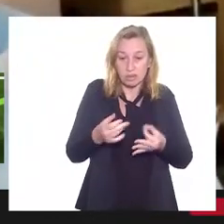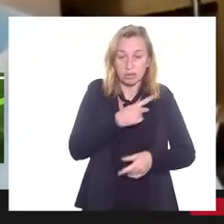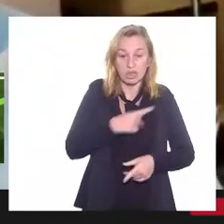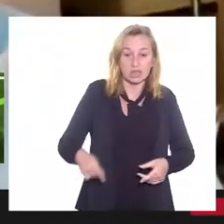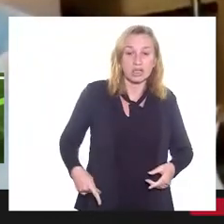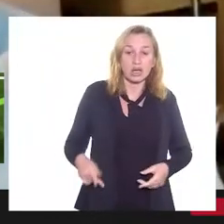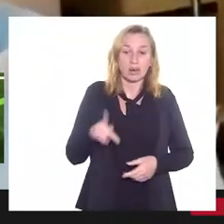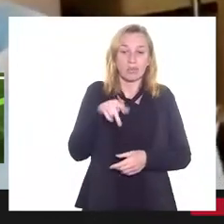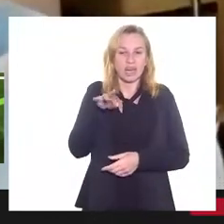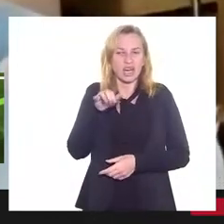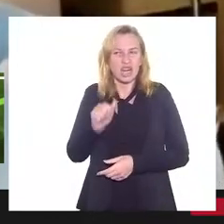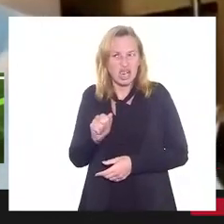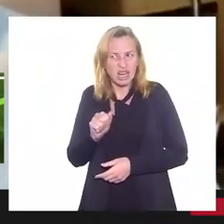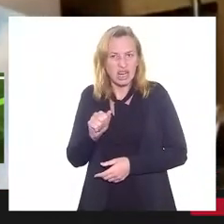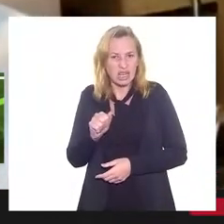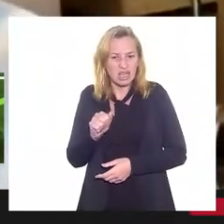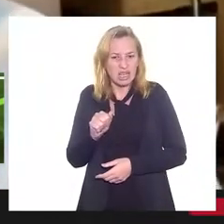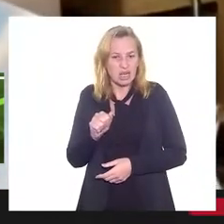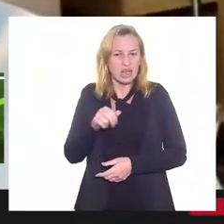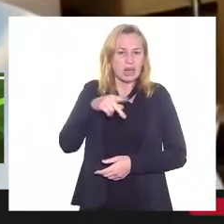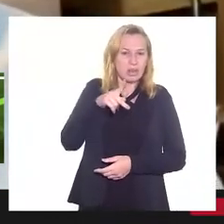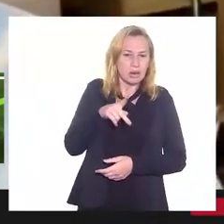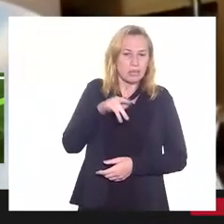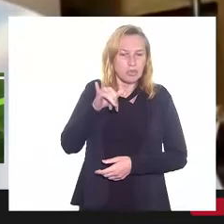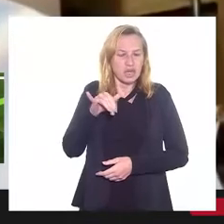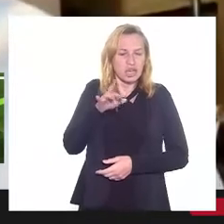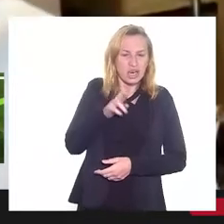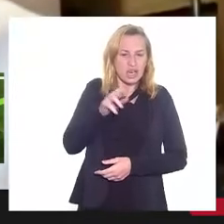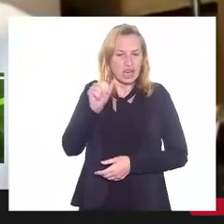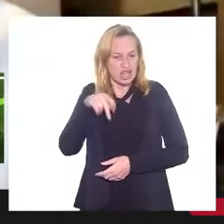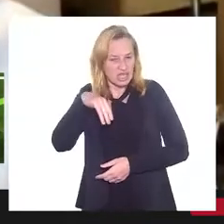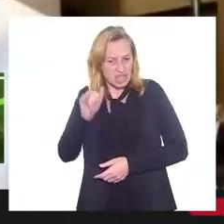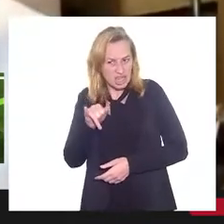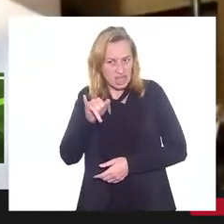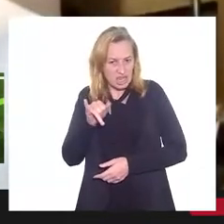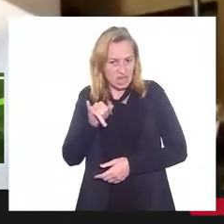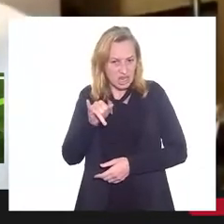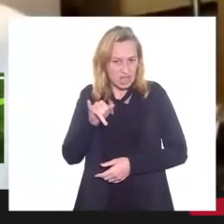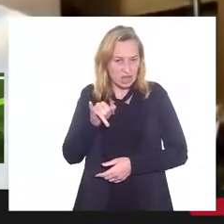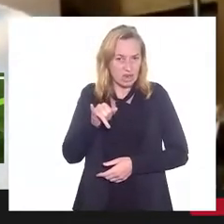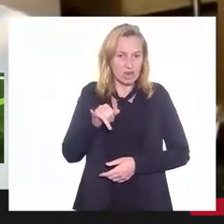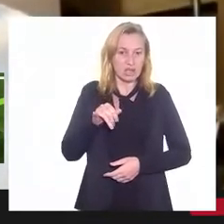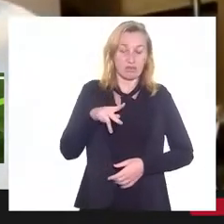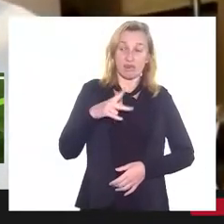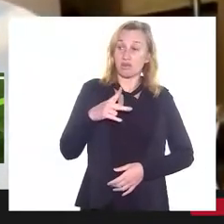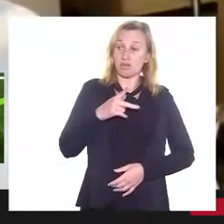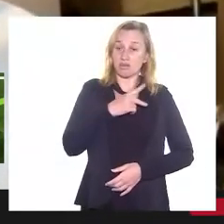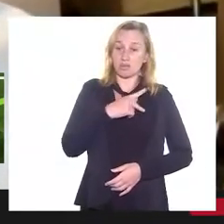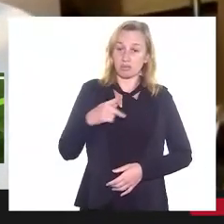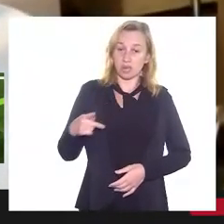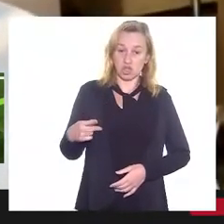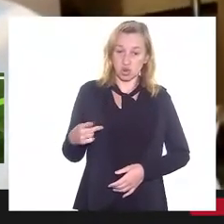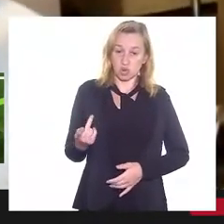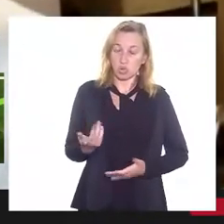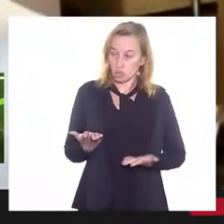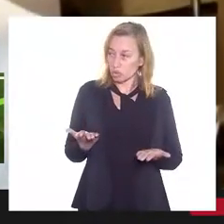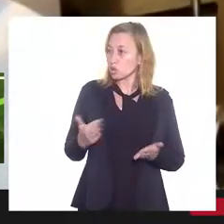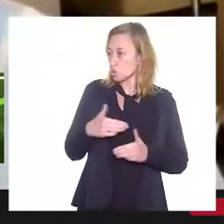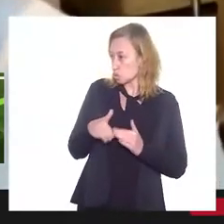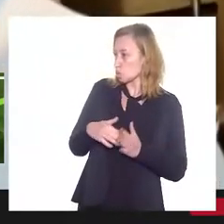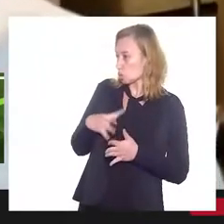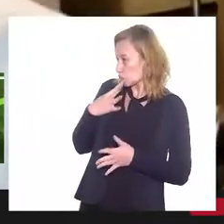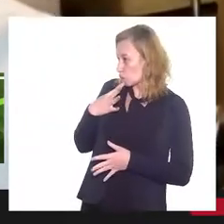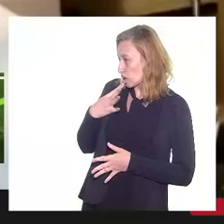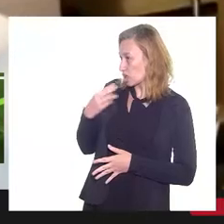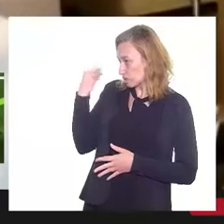Pirani Presidente o caso do pirataria EA um salto discipulado pastor a Josi conhece a Macaé